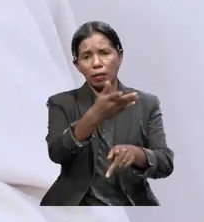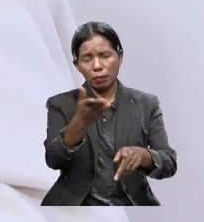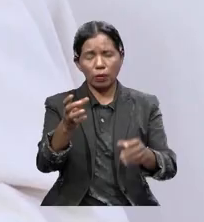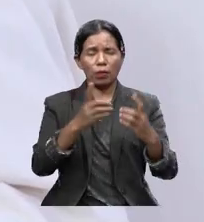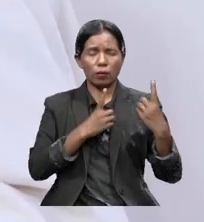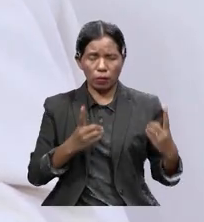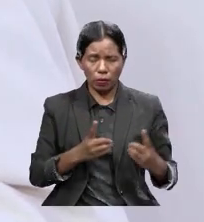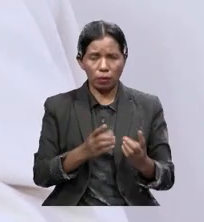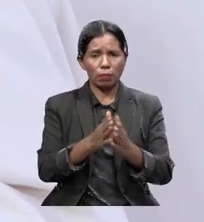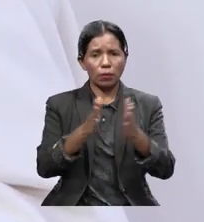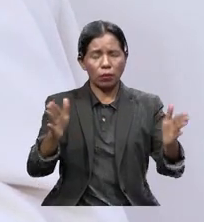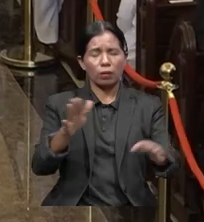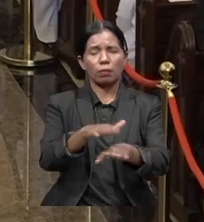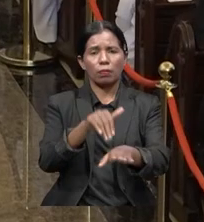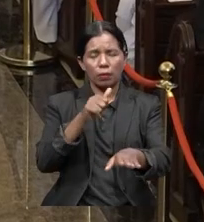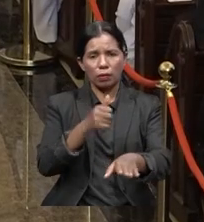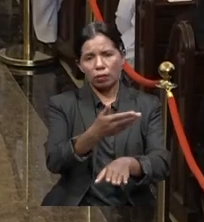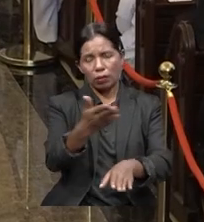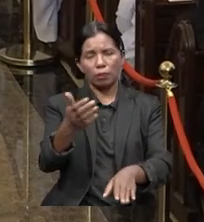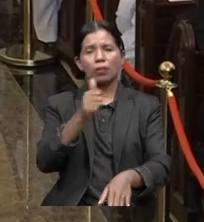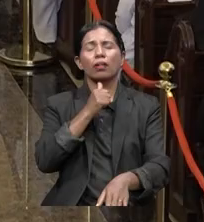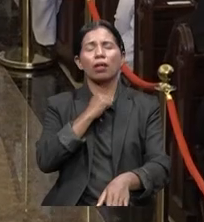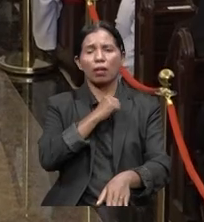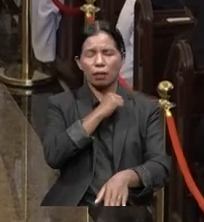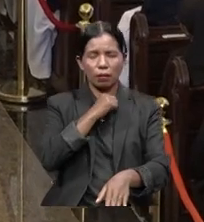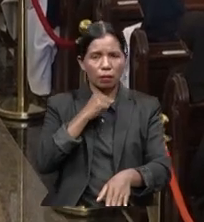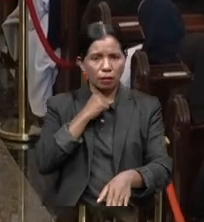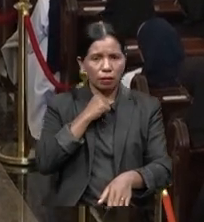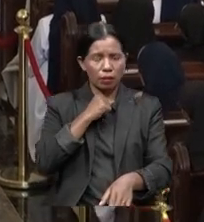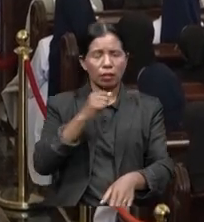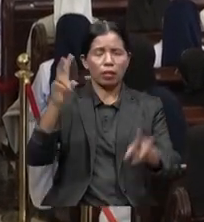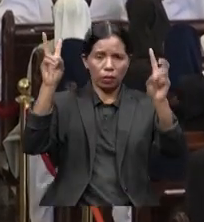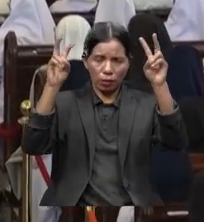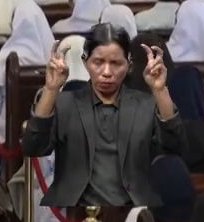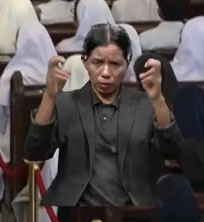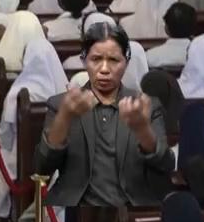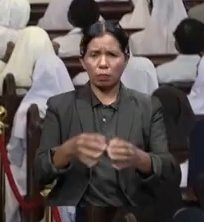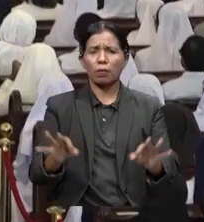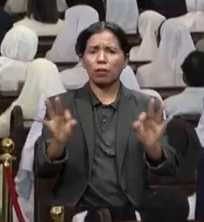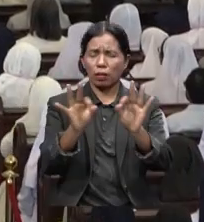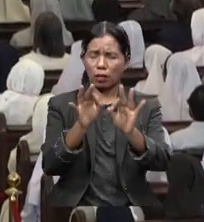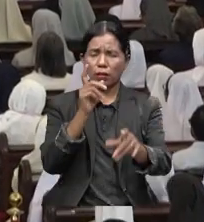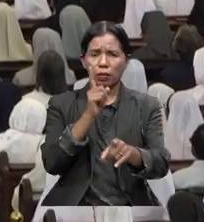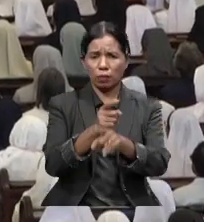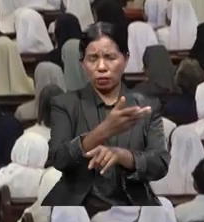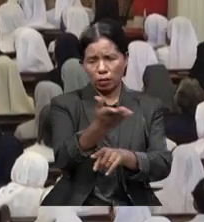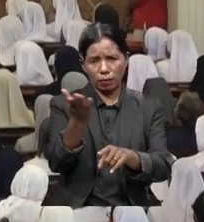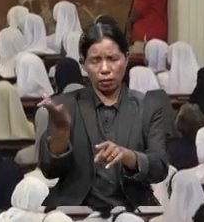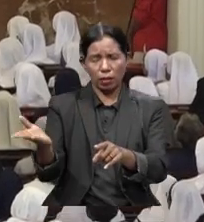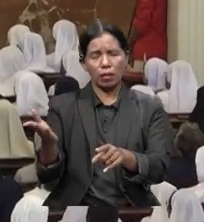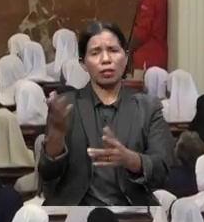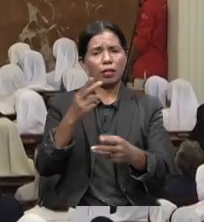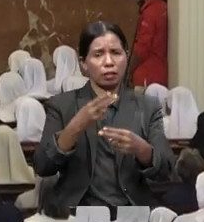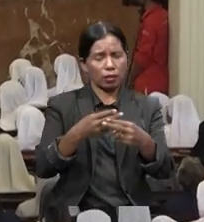no bulu emi amu. Nebe maka titulu nebe importante liu ye emi nialet, no